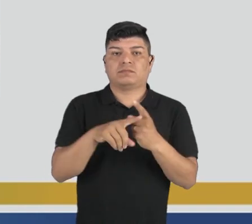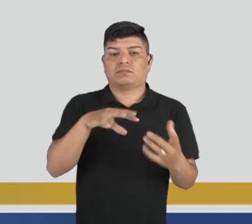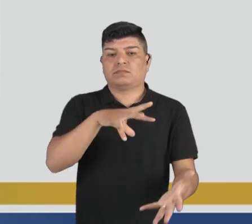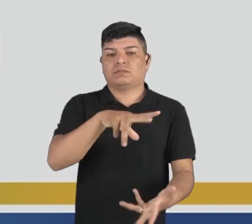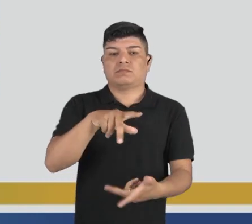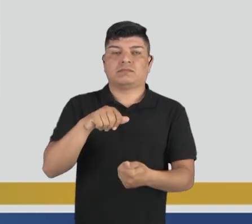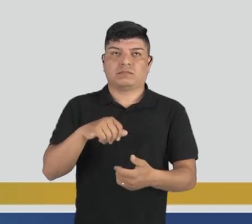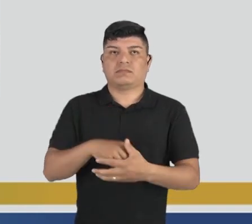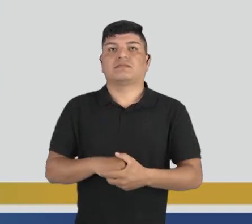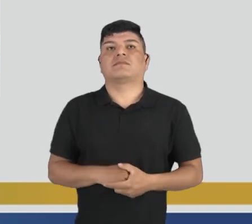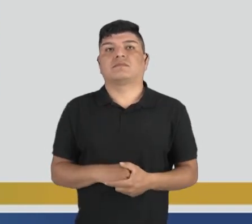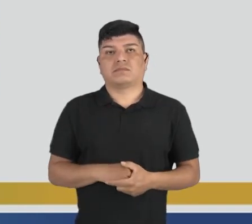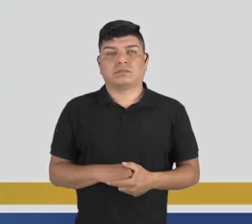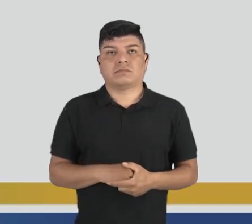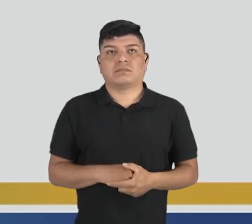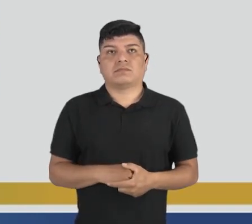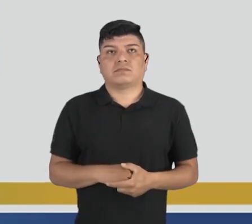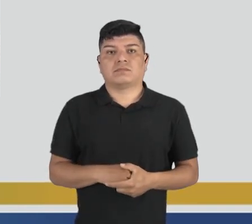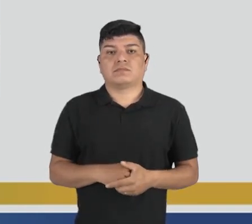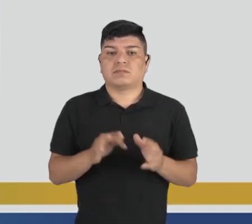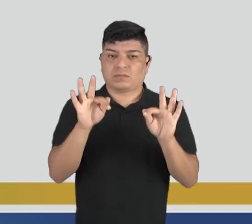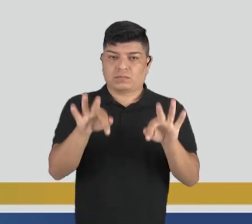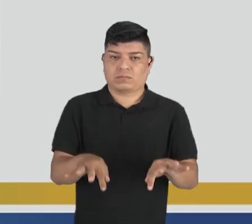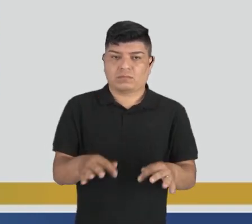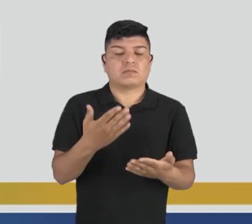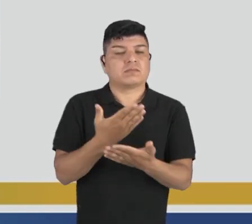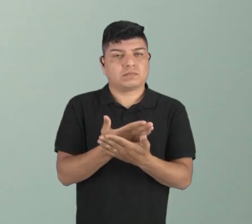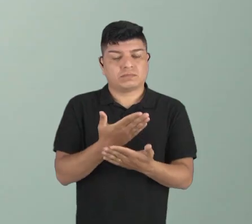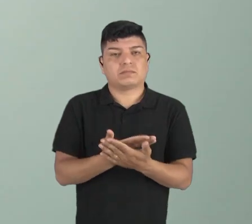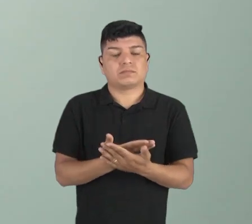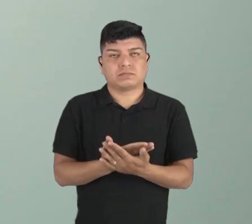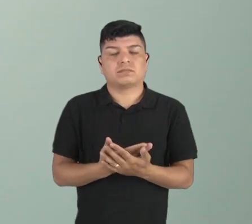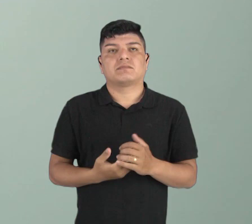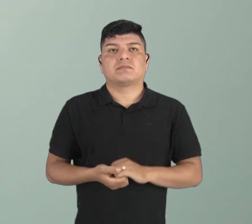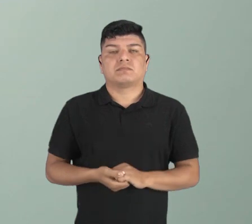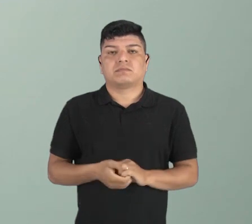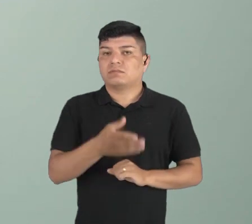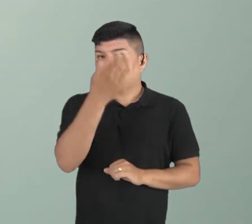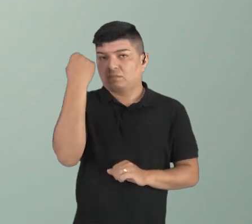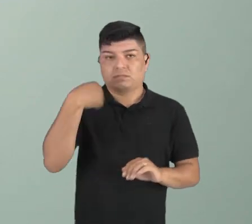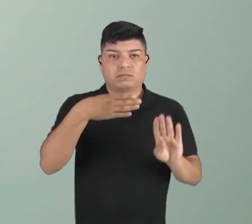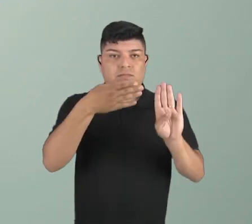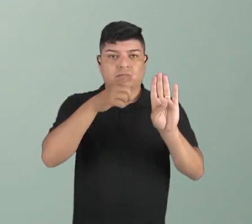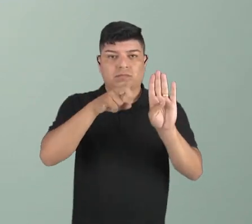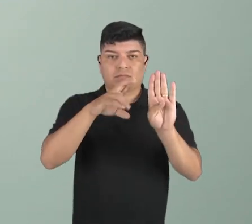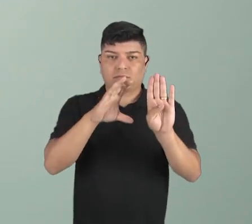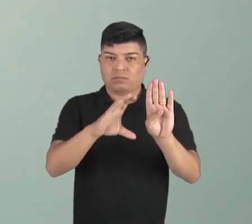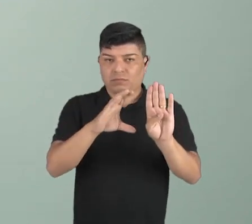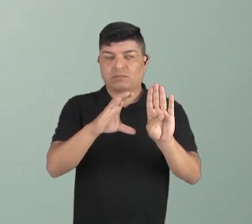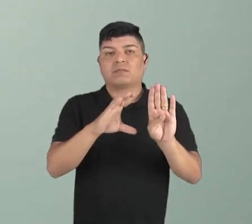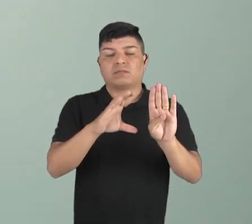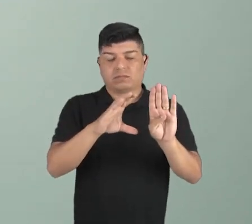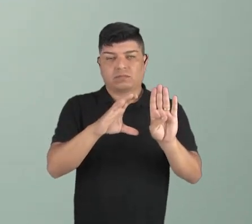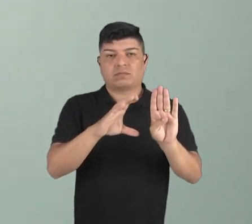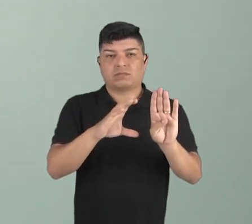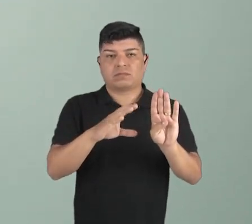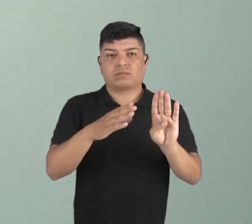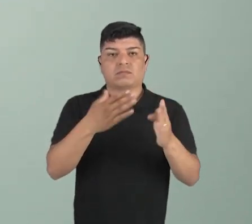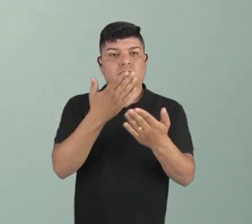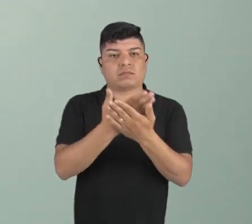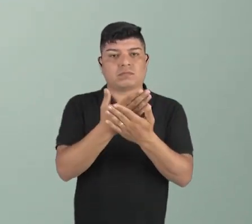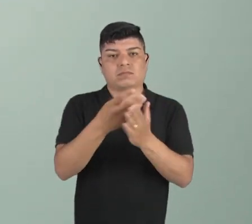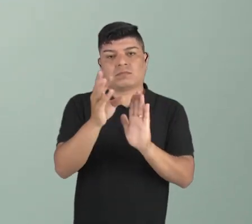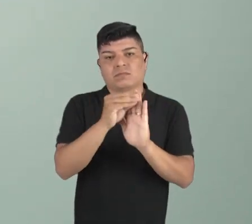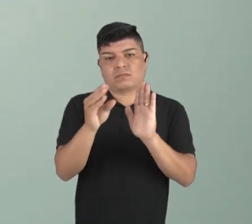galerinha? Então é isso aí. Chegamos ao final de mais uma aula. Não esqueça de acessar o portal Eduque, tá?